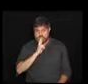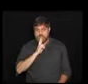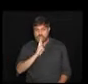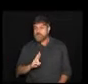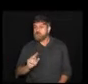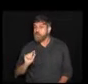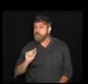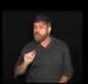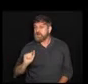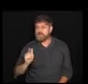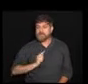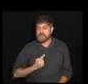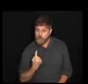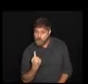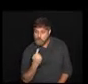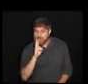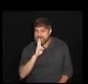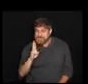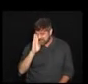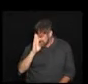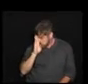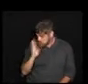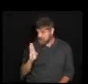essa pergunta ela é uma só.